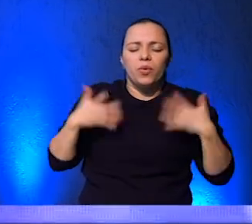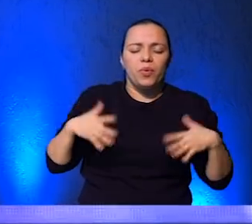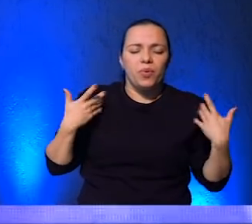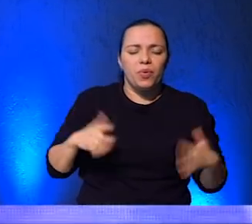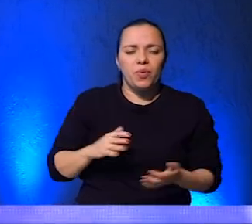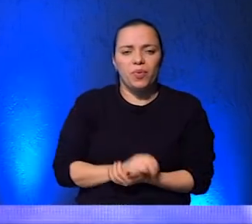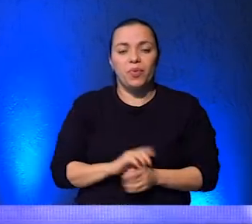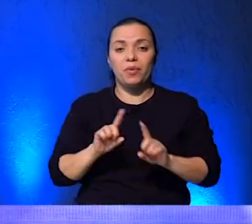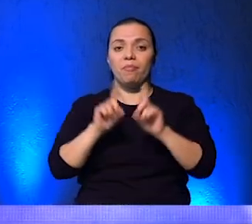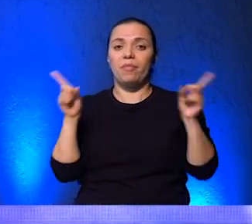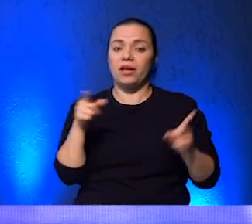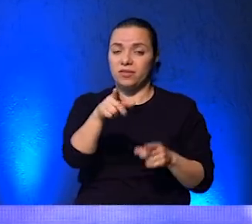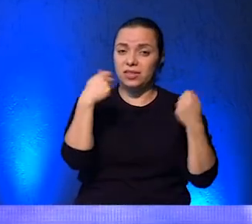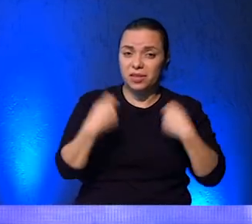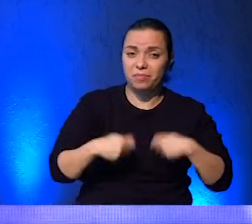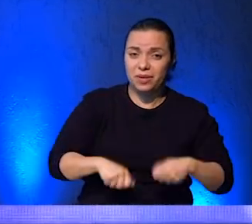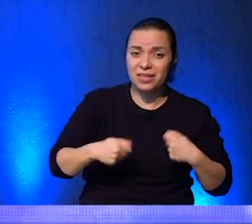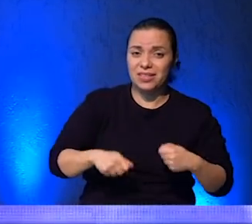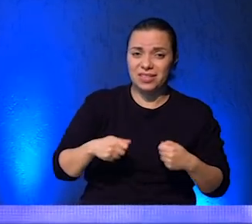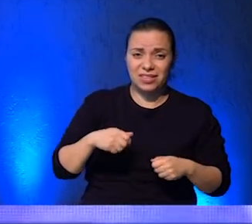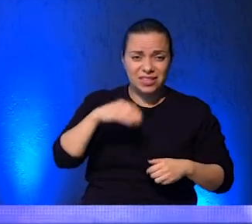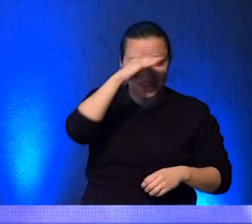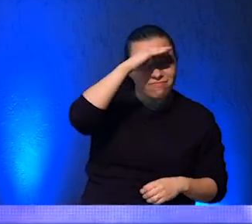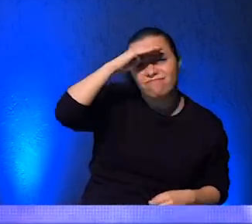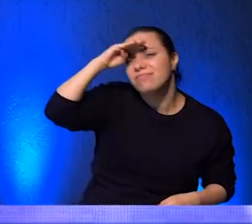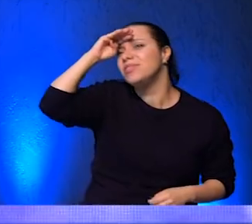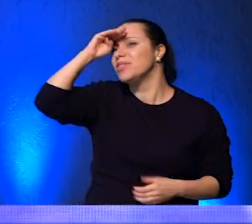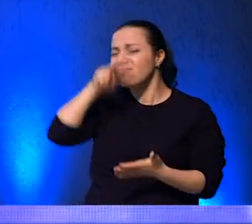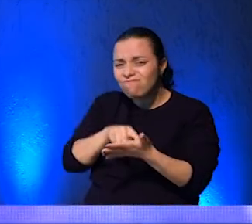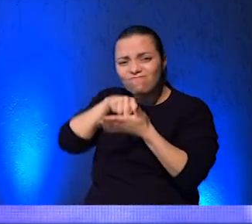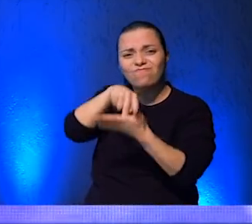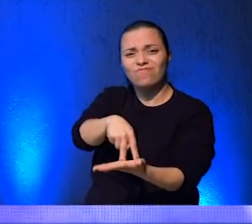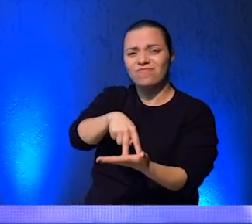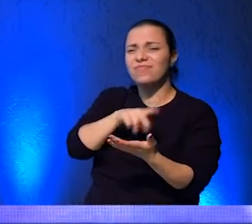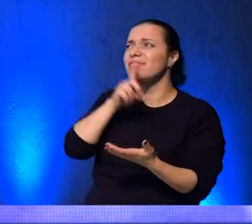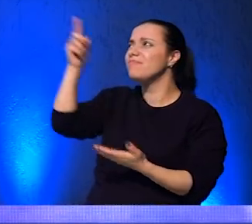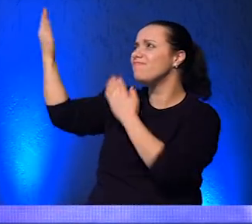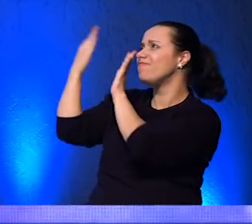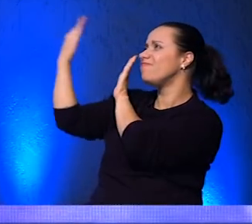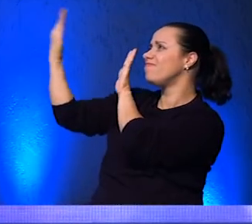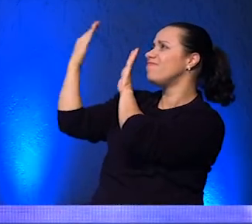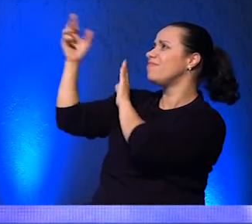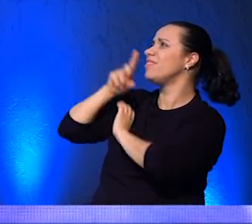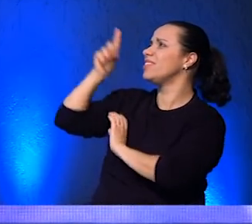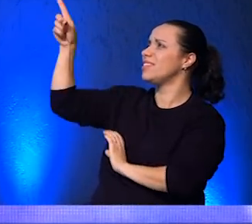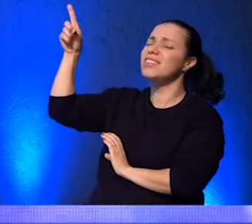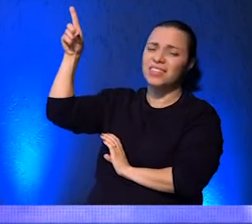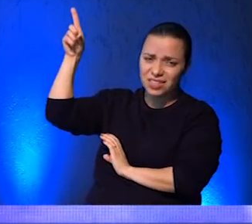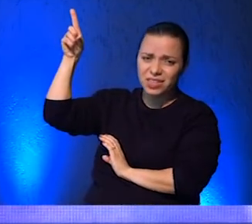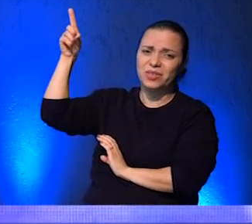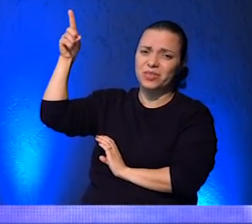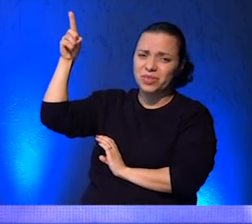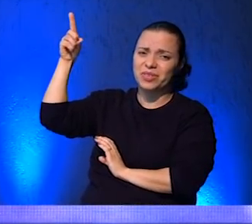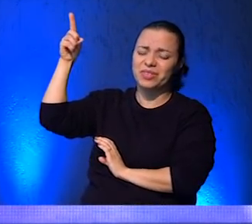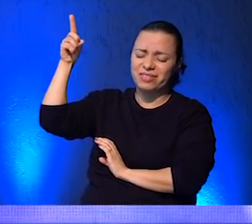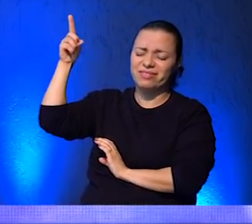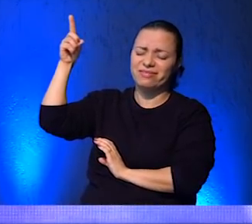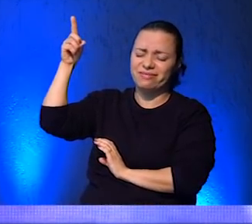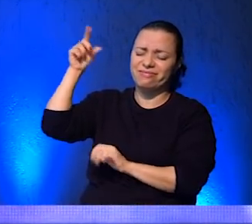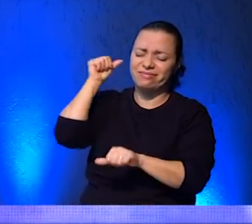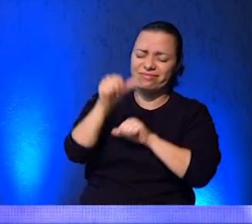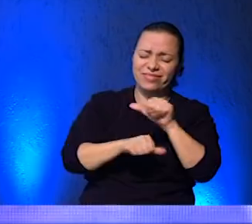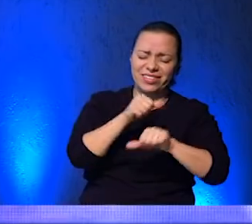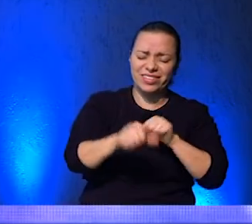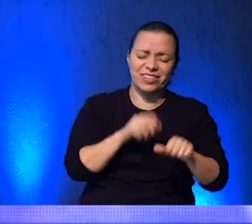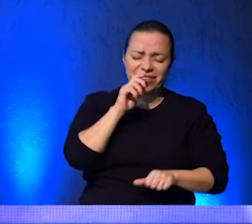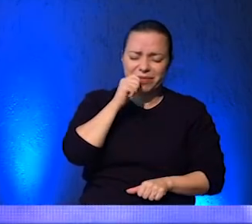limonada se você a presença de deus se você buscar a face do senhor é ser limão que vai vir a limonada